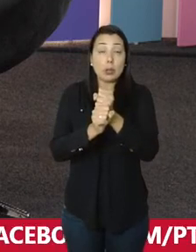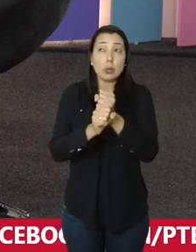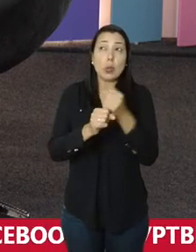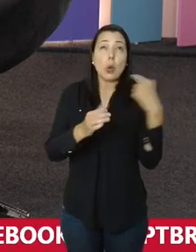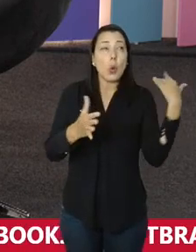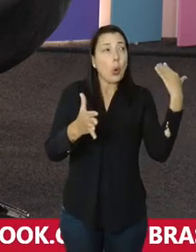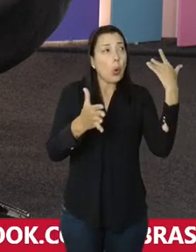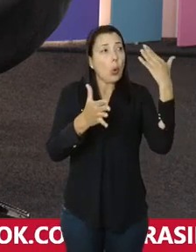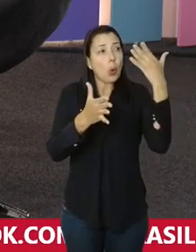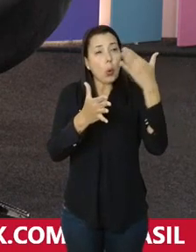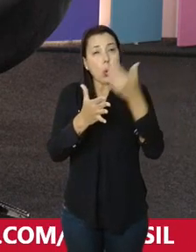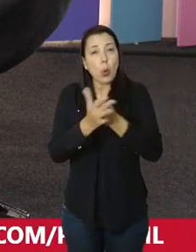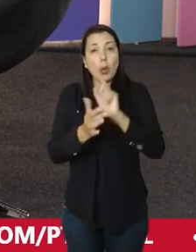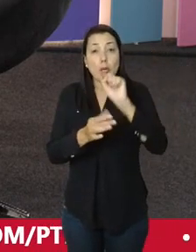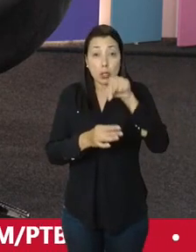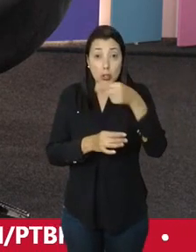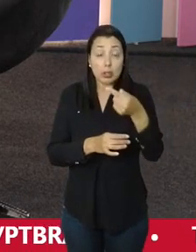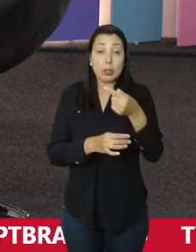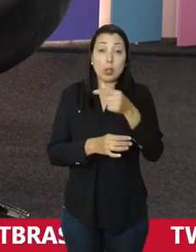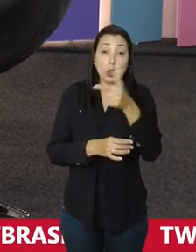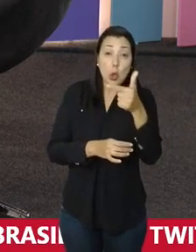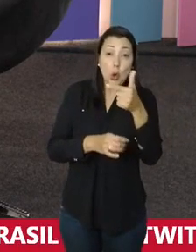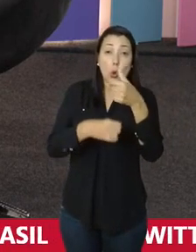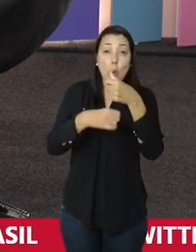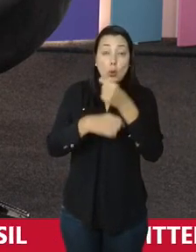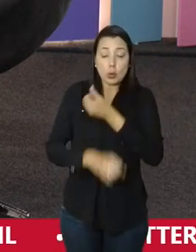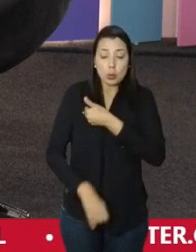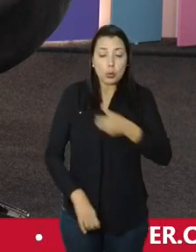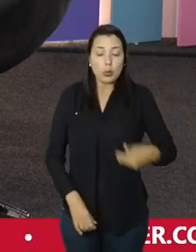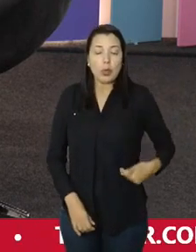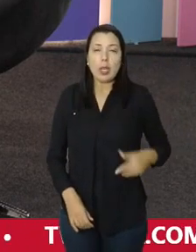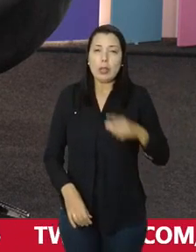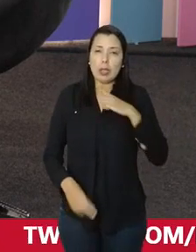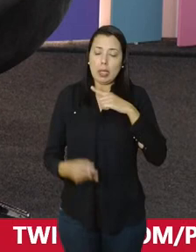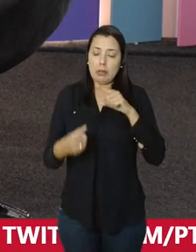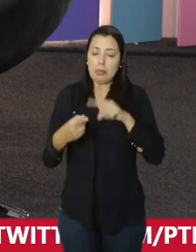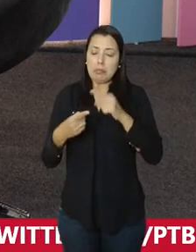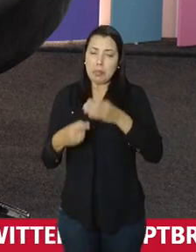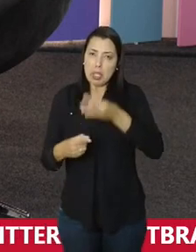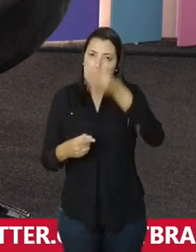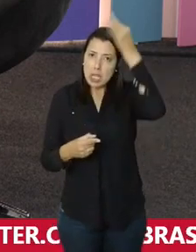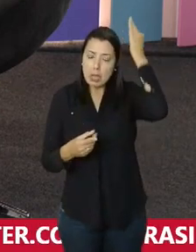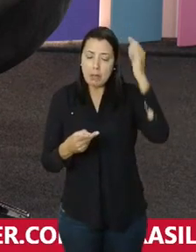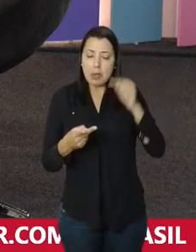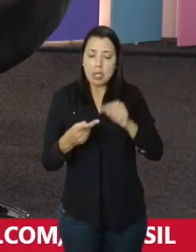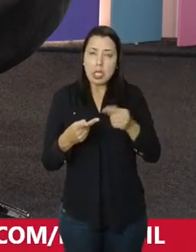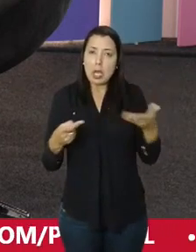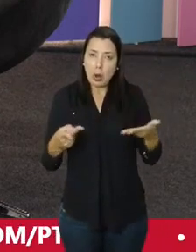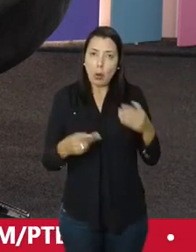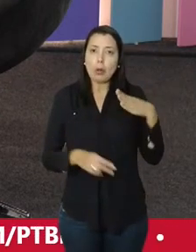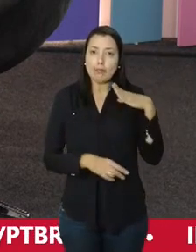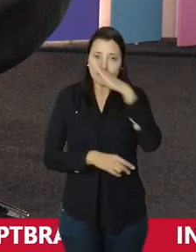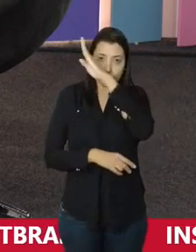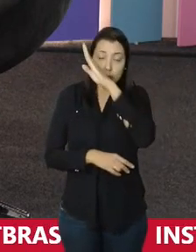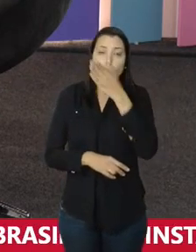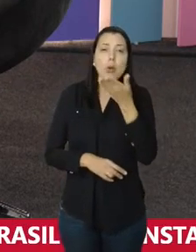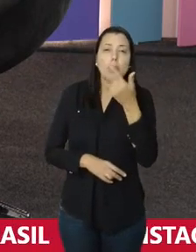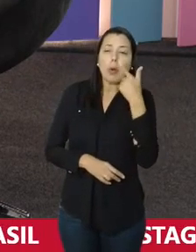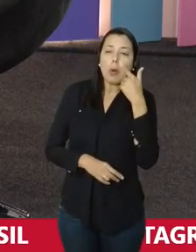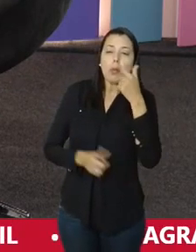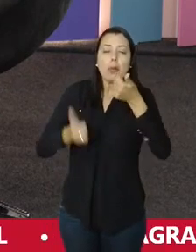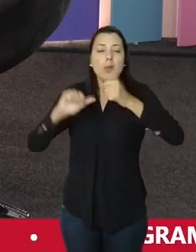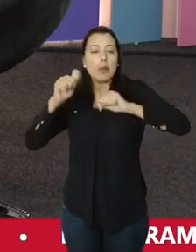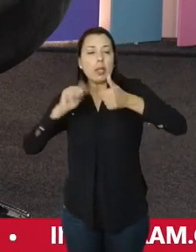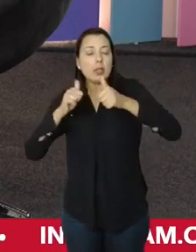2 governos pós-golpe, né? Nós tivemos o Temer e agora Bolsonaro. Como a senhora avalia aquilo que a